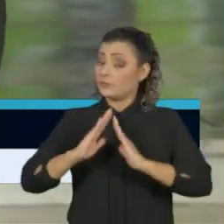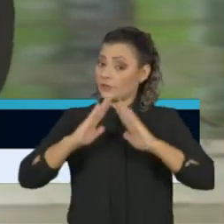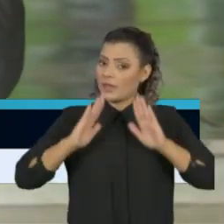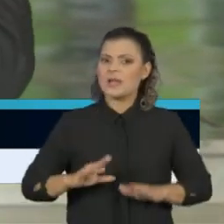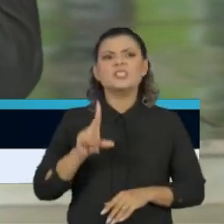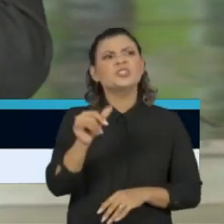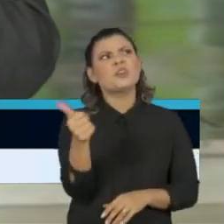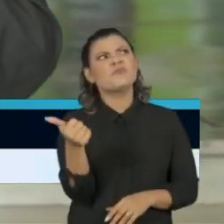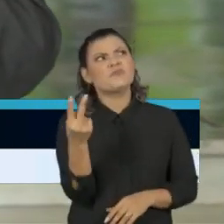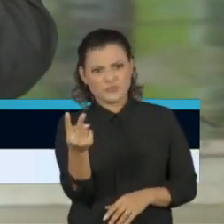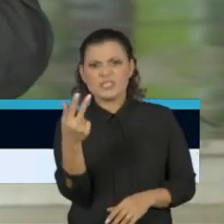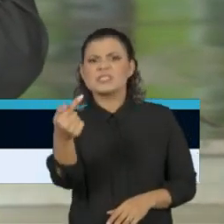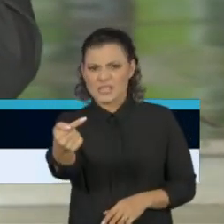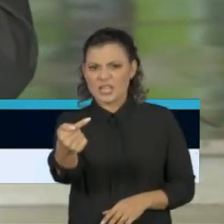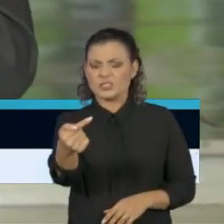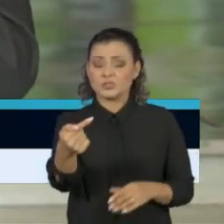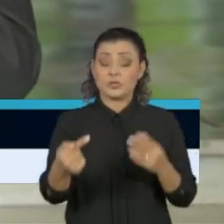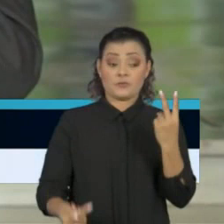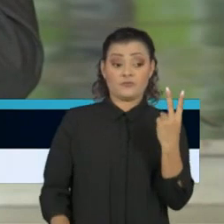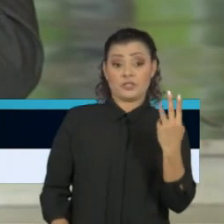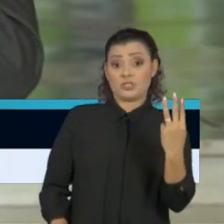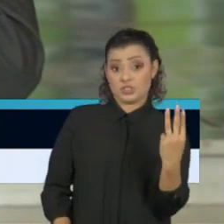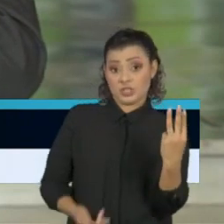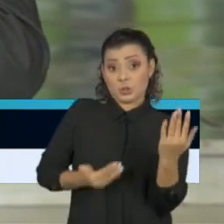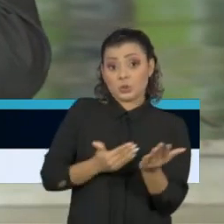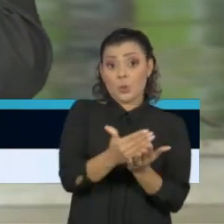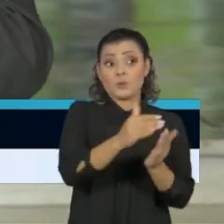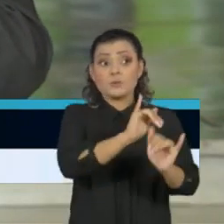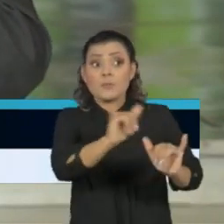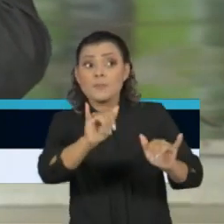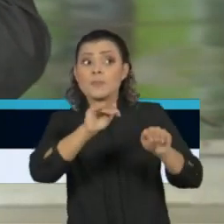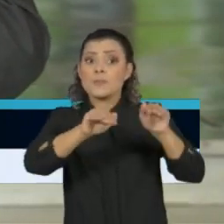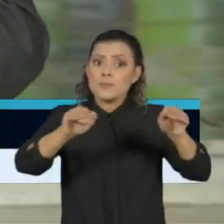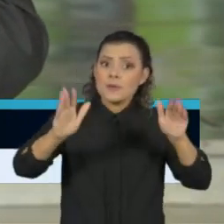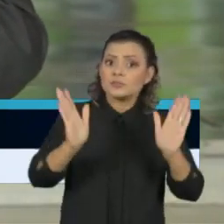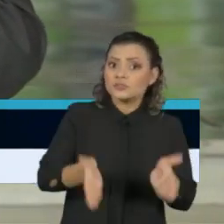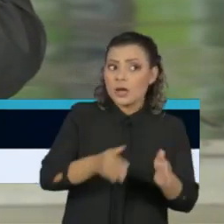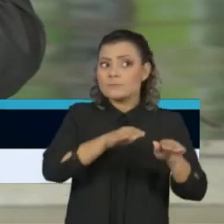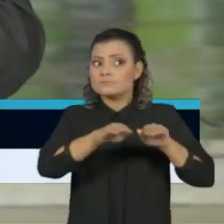27. Então, desde o dia 23, que já se começou a falar no assunto e tal,